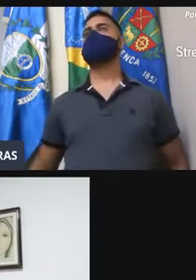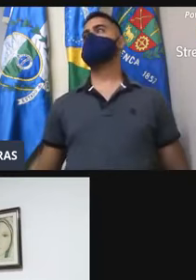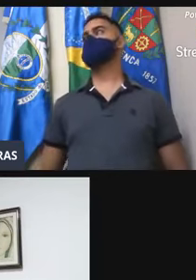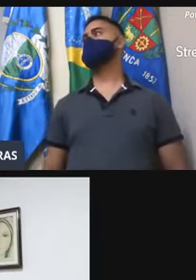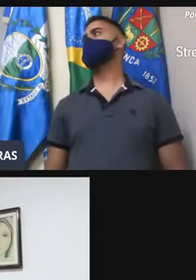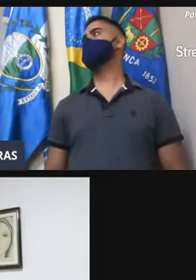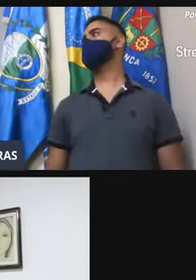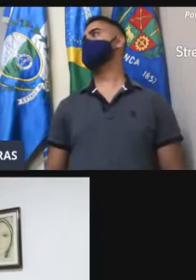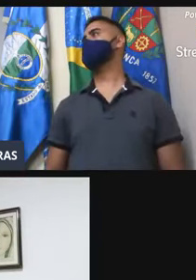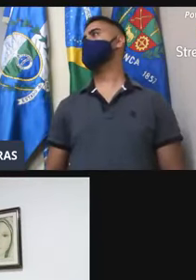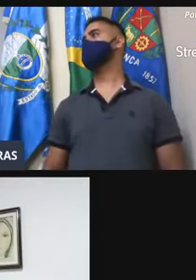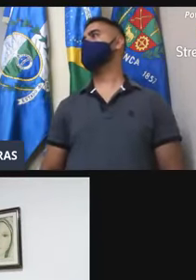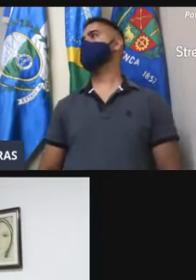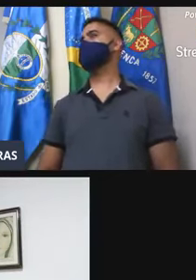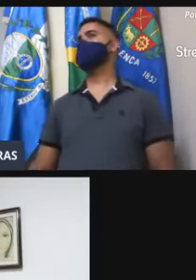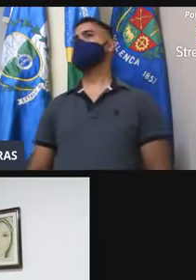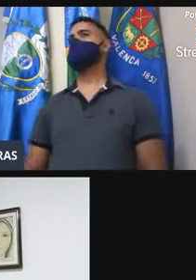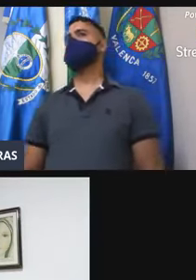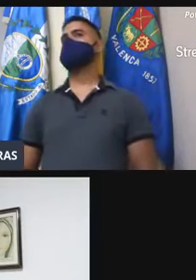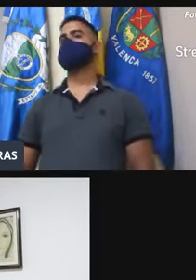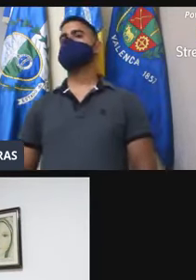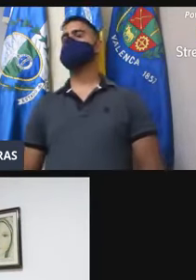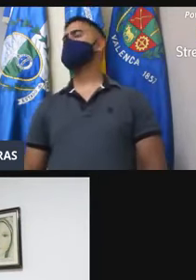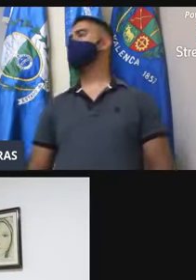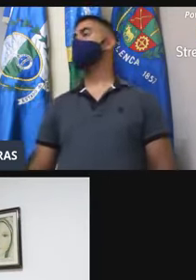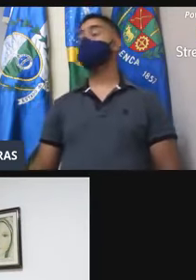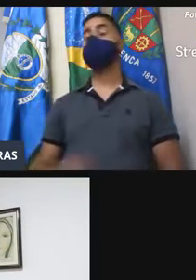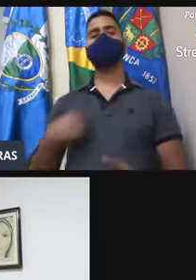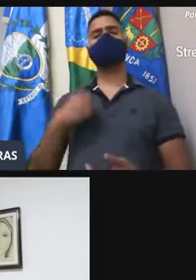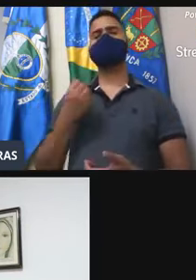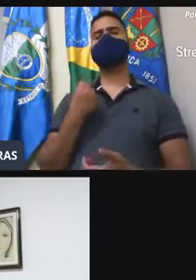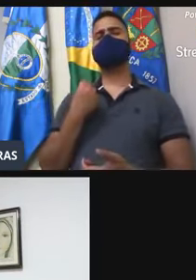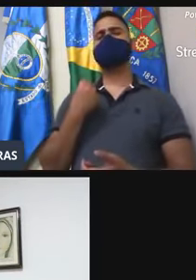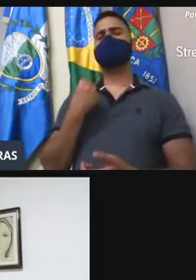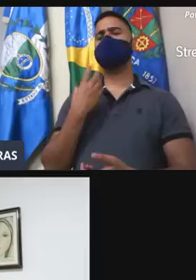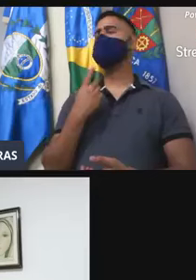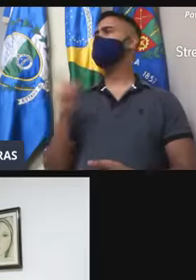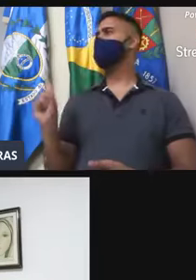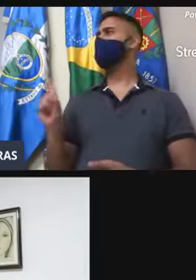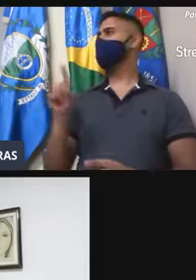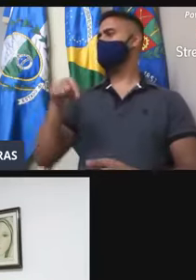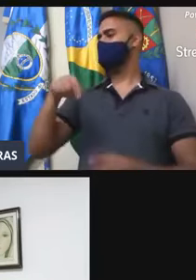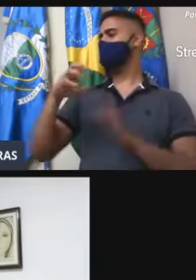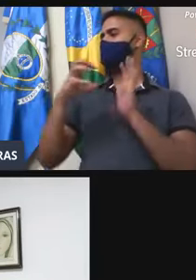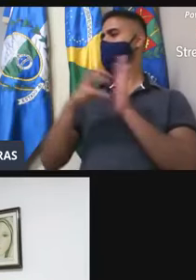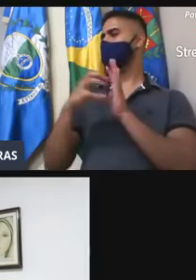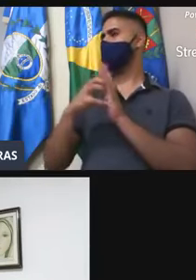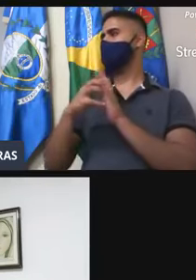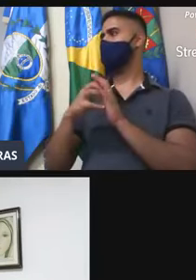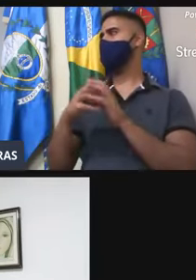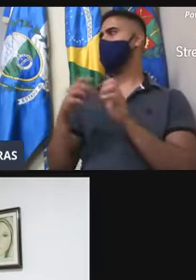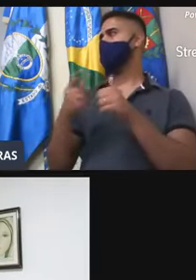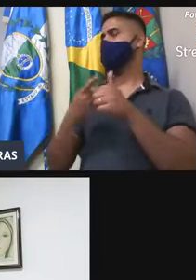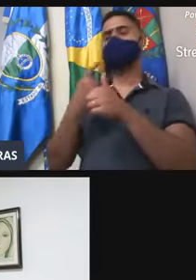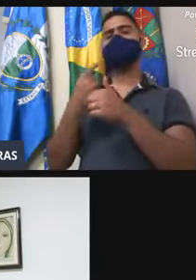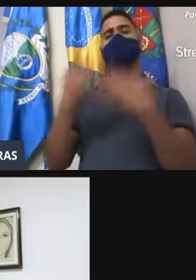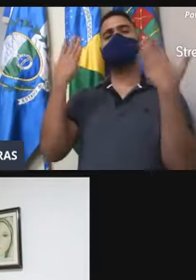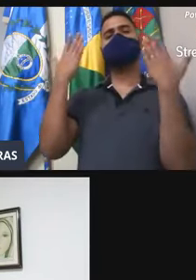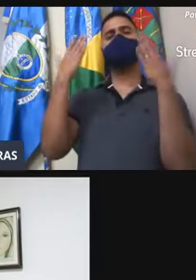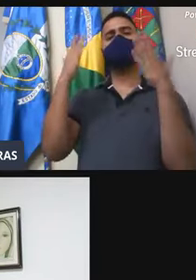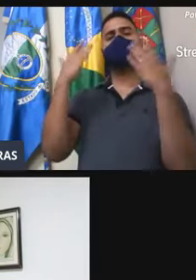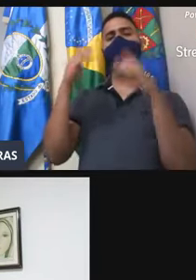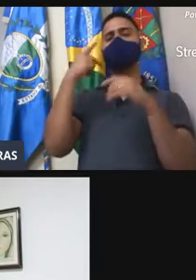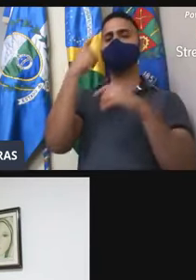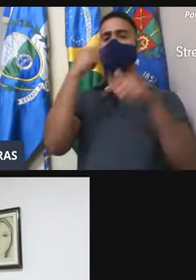O próximo sou eu. Secretária, um prazer tê-la aqui na nossa casa. Quero parabenizar você